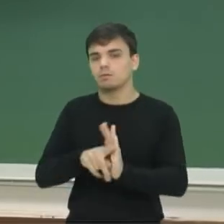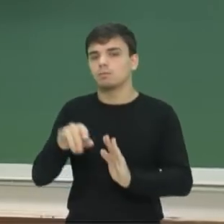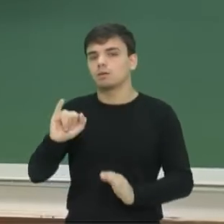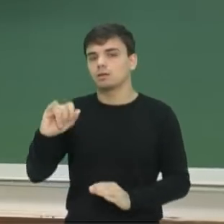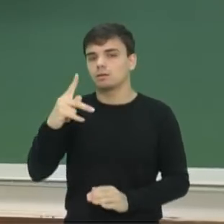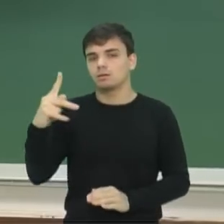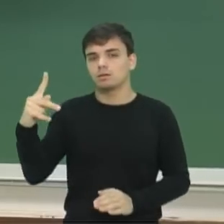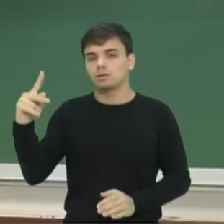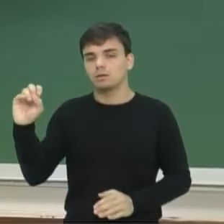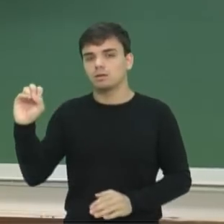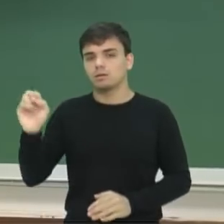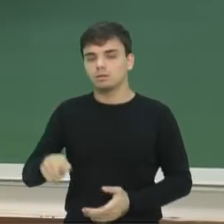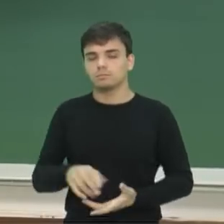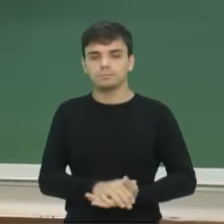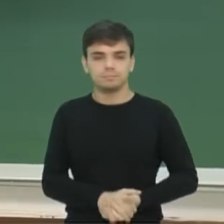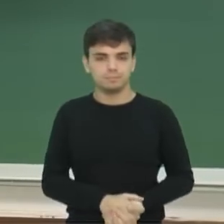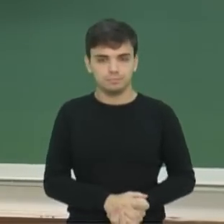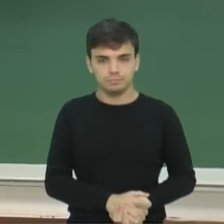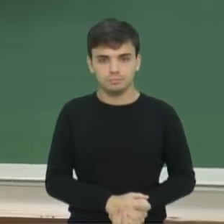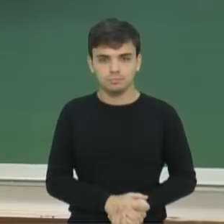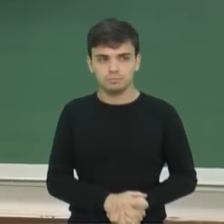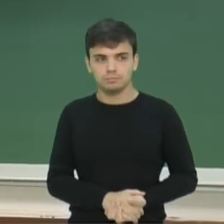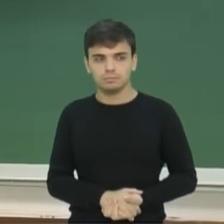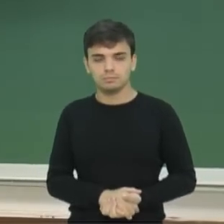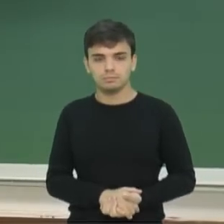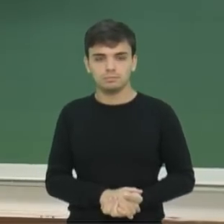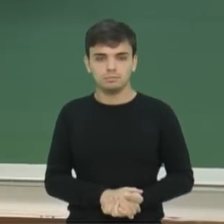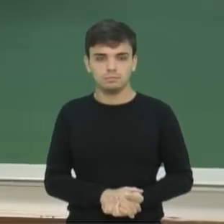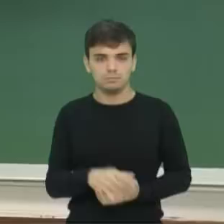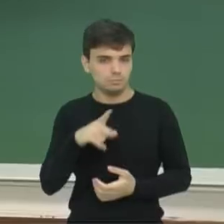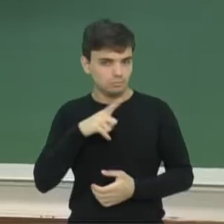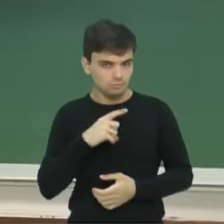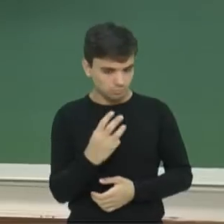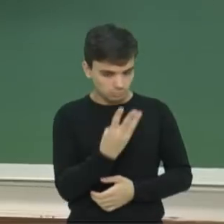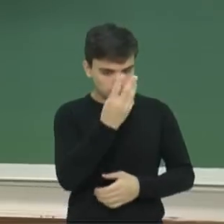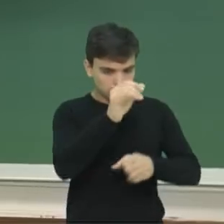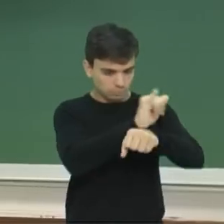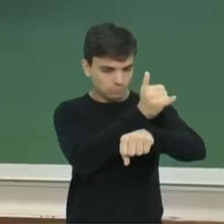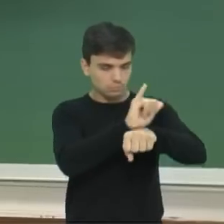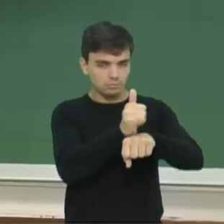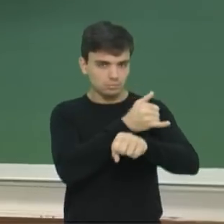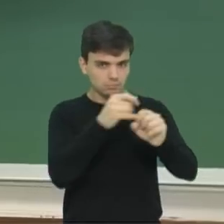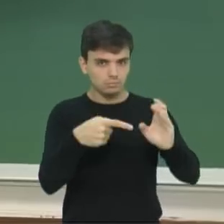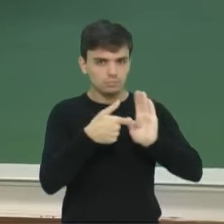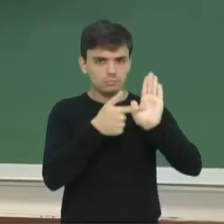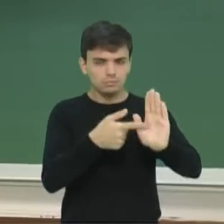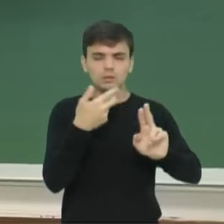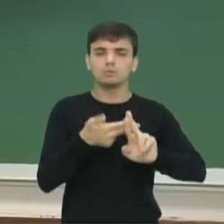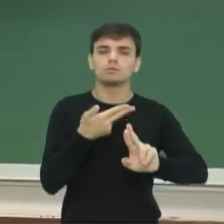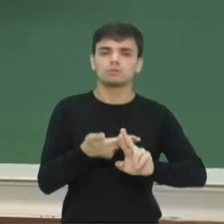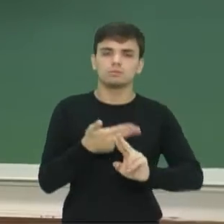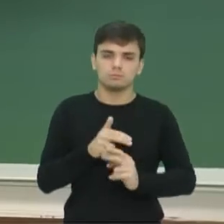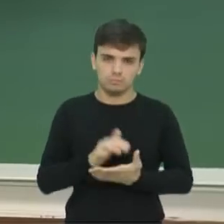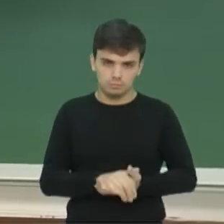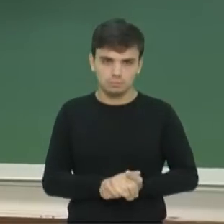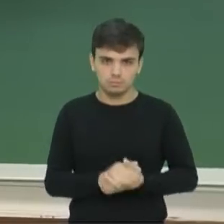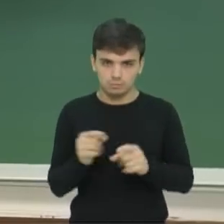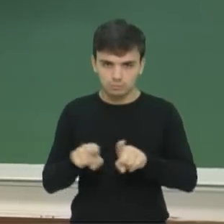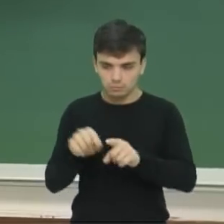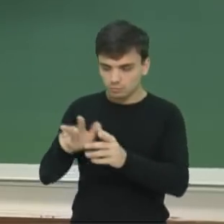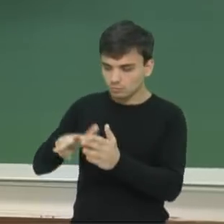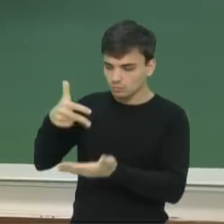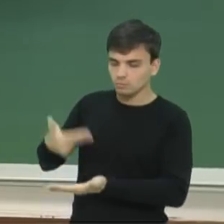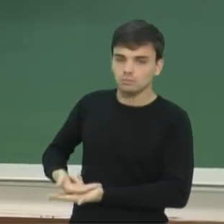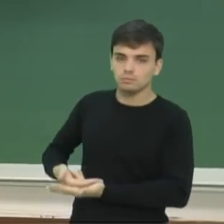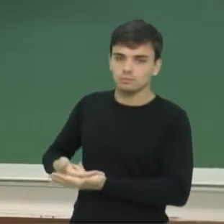força, velocidade, força e controle. Apliquei essas 3 técnicas, esses 3 itens ali, e projetei o adversário de costas no